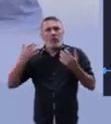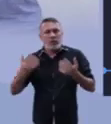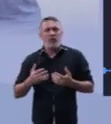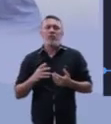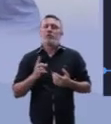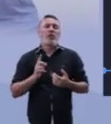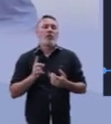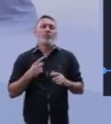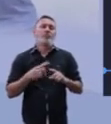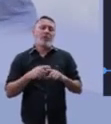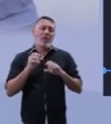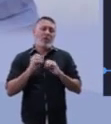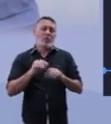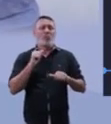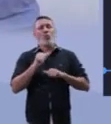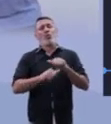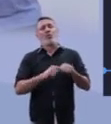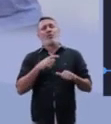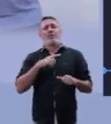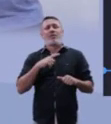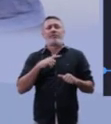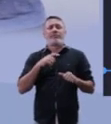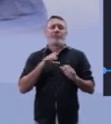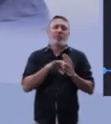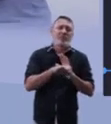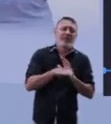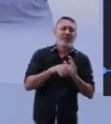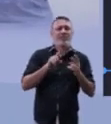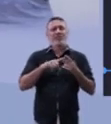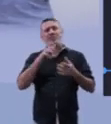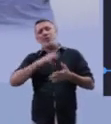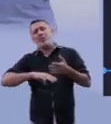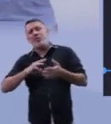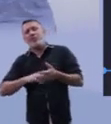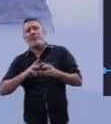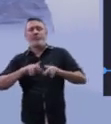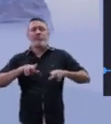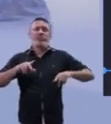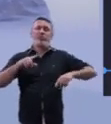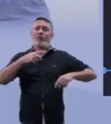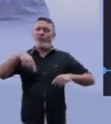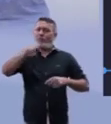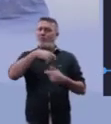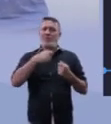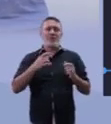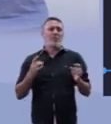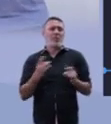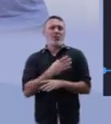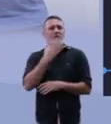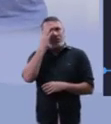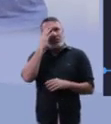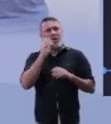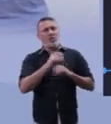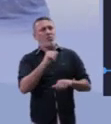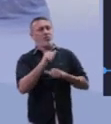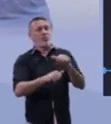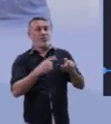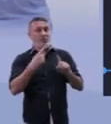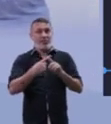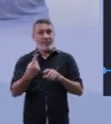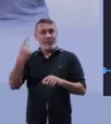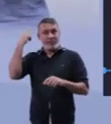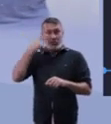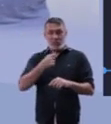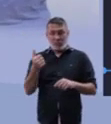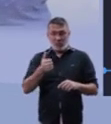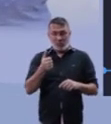mais desesperado. Não, é porque a educação vai mudando, ela vai chegando em transformação, e você certamente está preparado para isso. Aqueles alunos de 2011 não